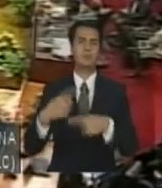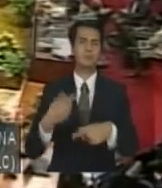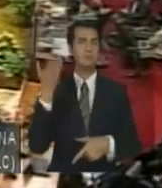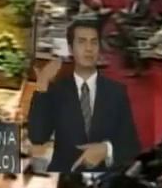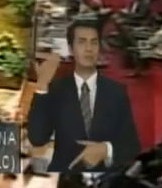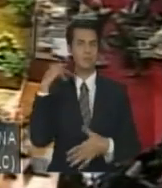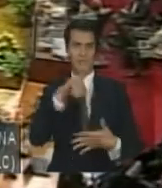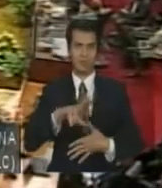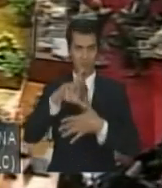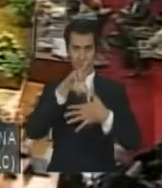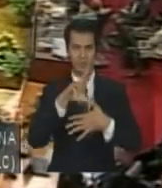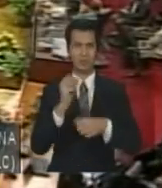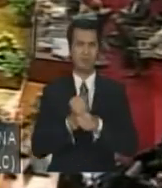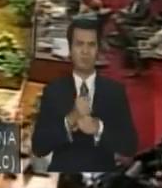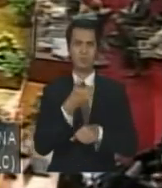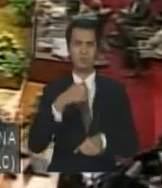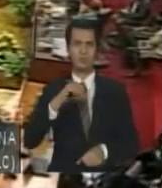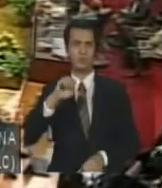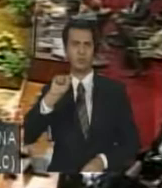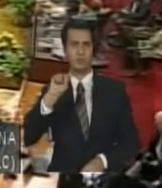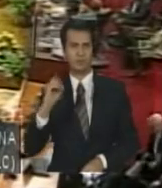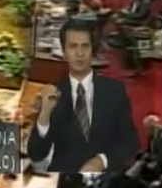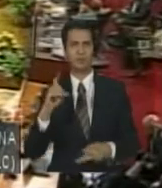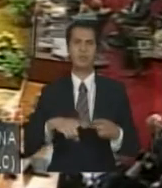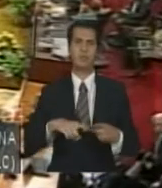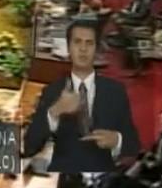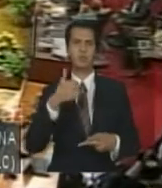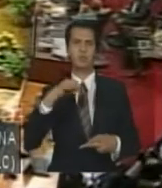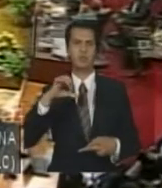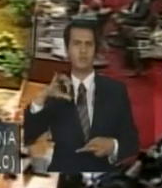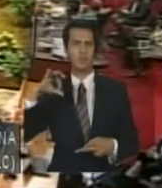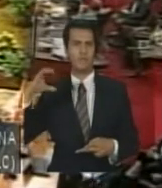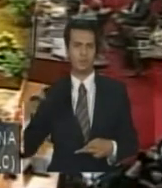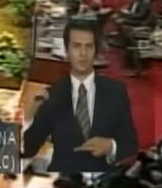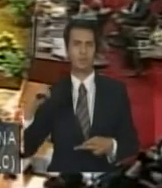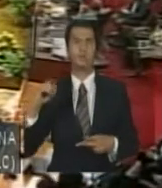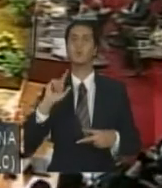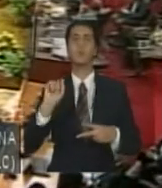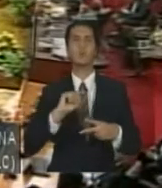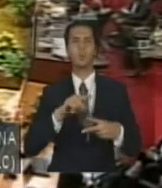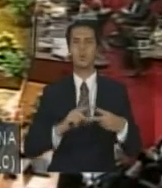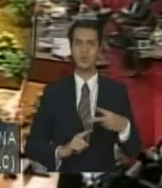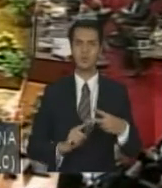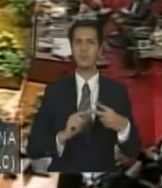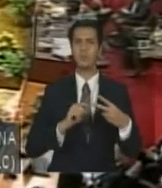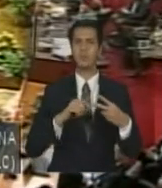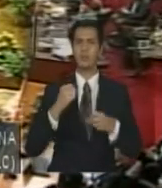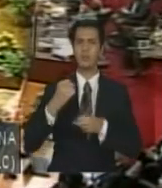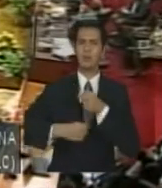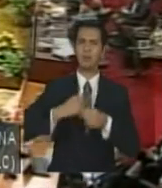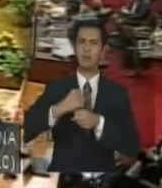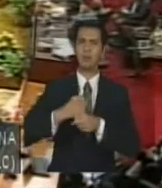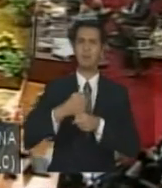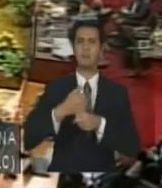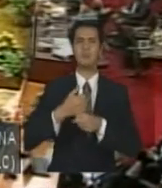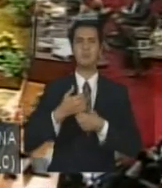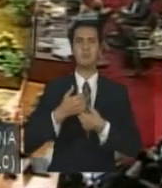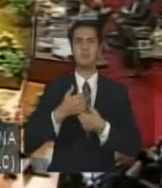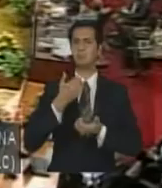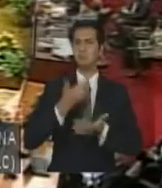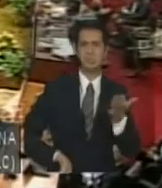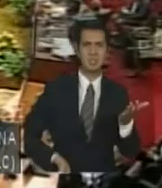nos anos 80 e 90, as nossas chamadas décadas perdidas, podem